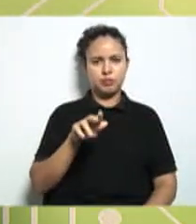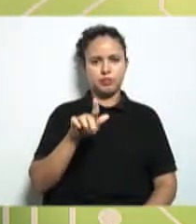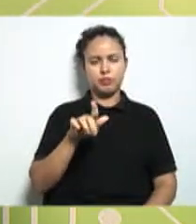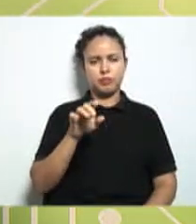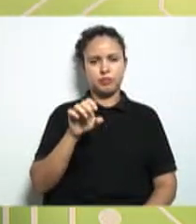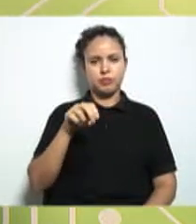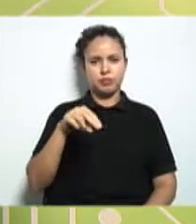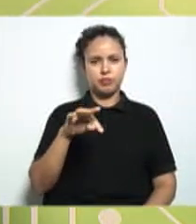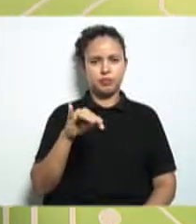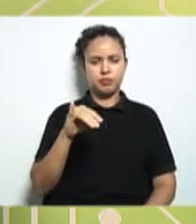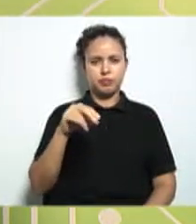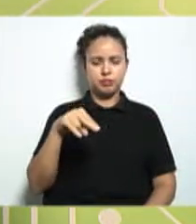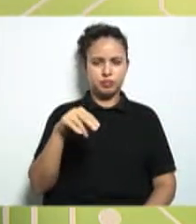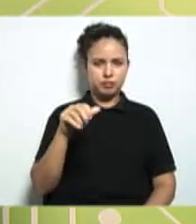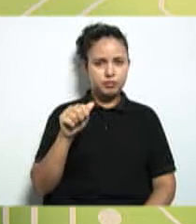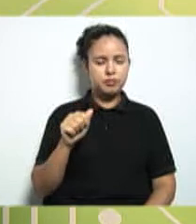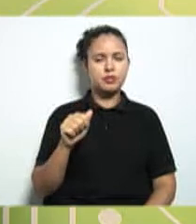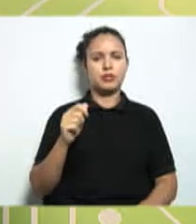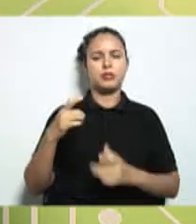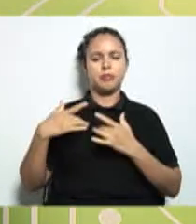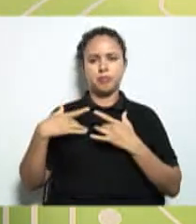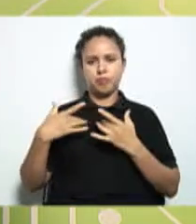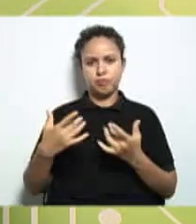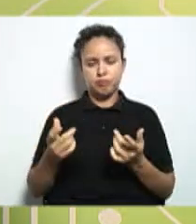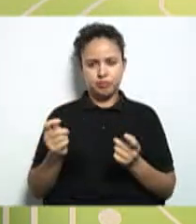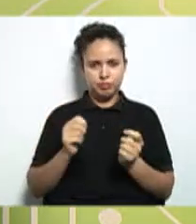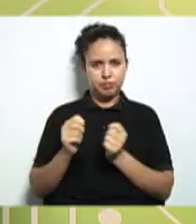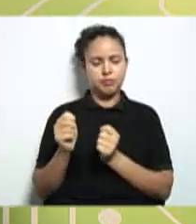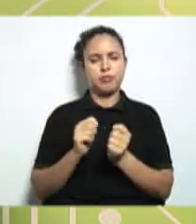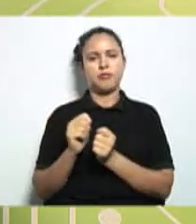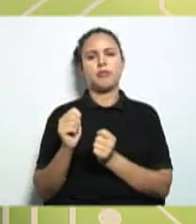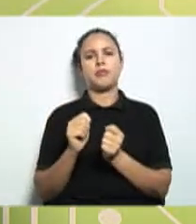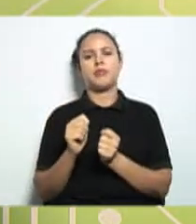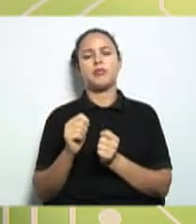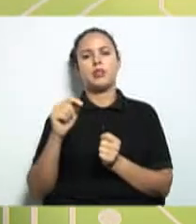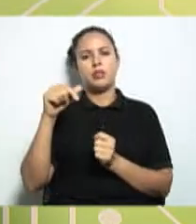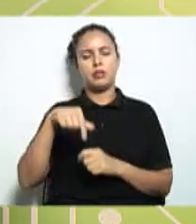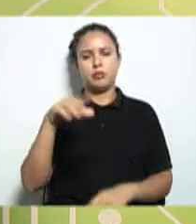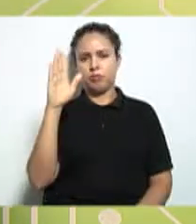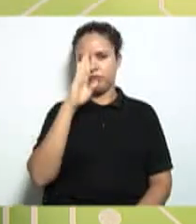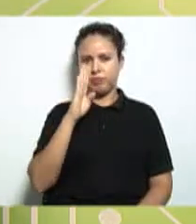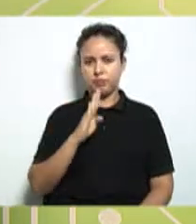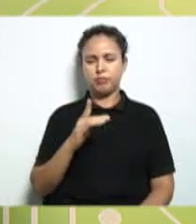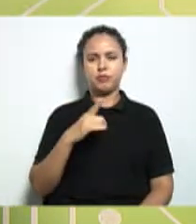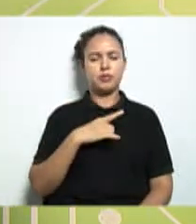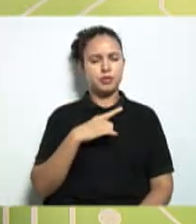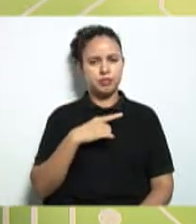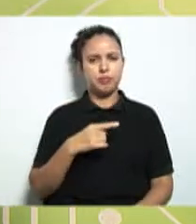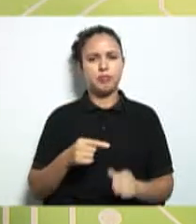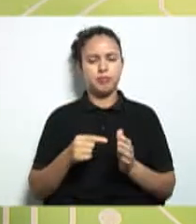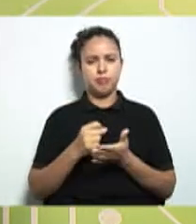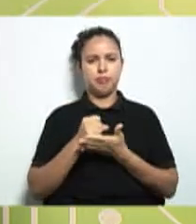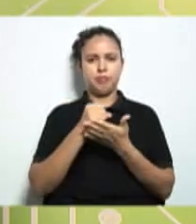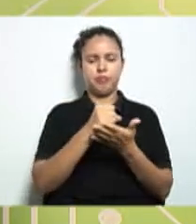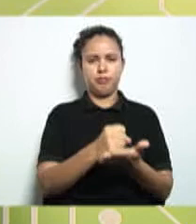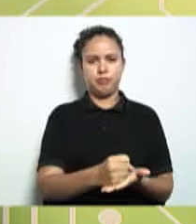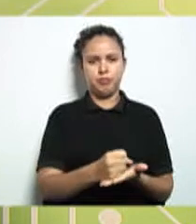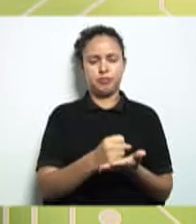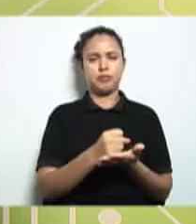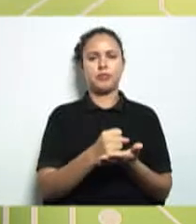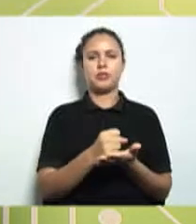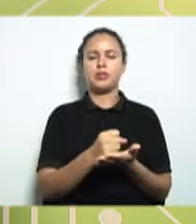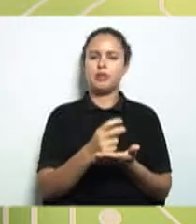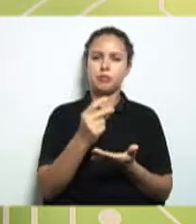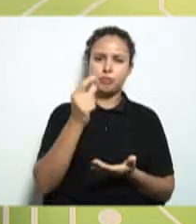economia solidária, e o Brasil ele também tem trazido isso já um pouco desde a década de